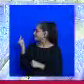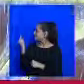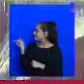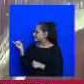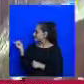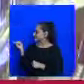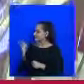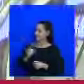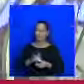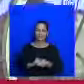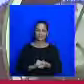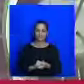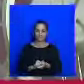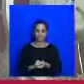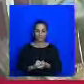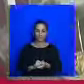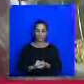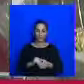Valendo.